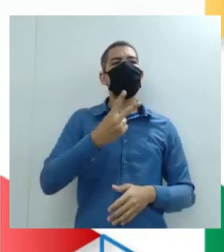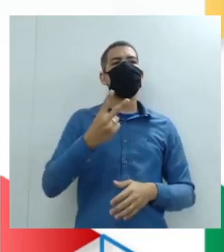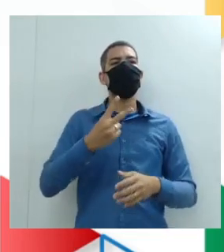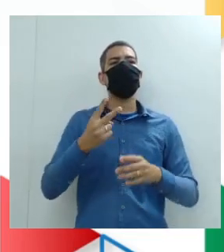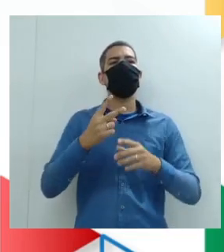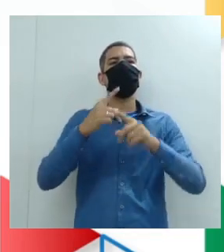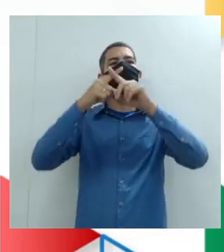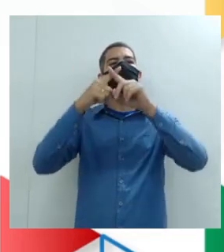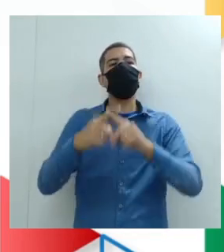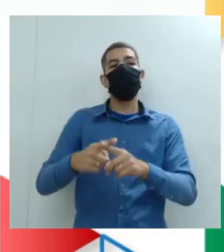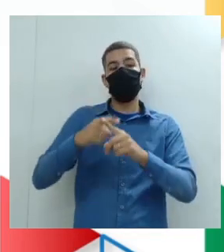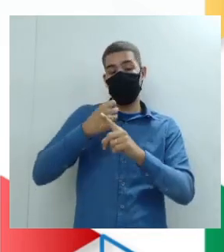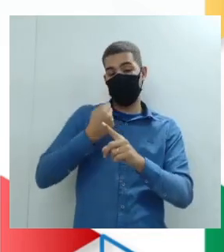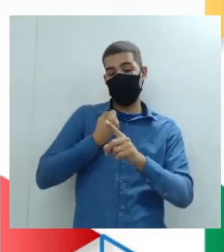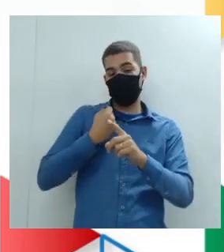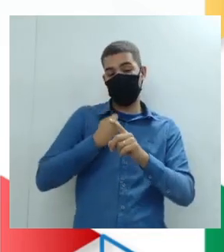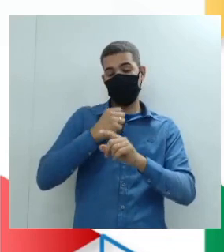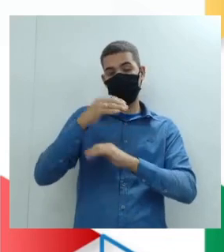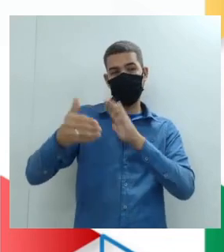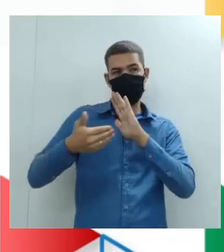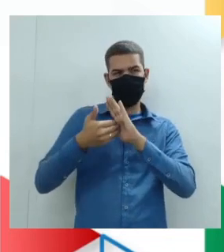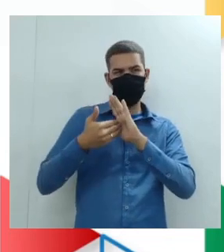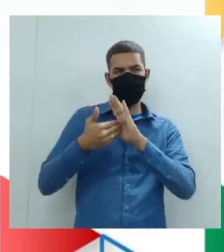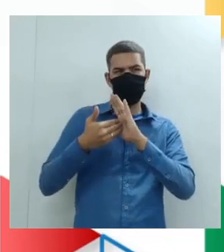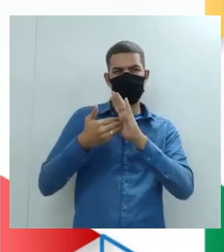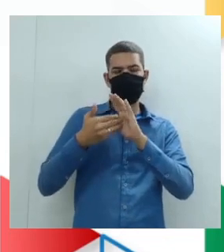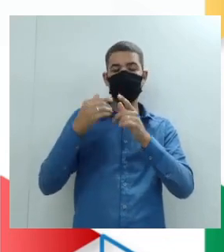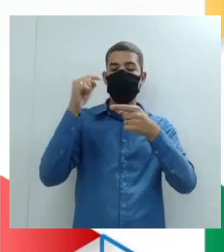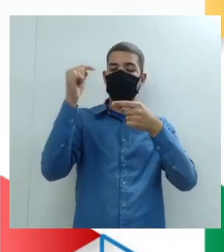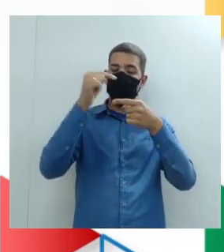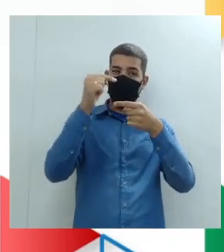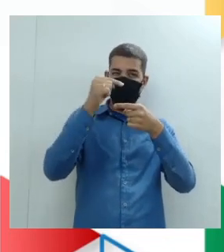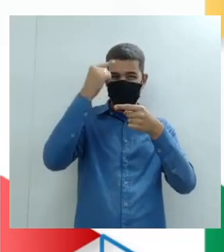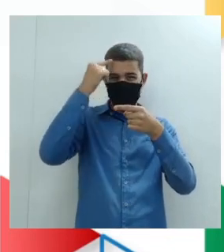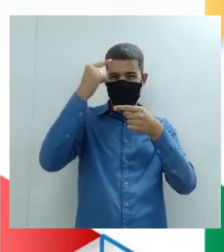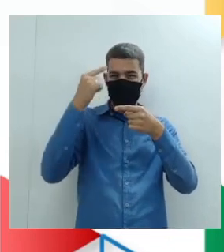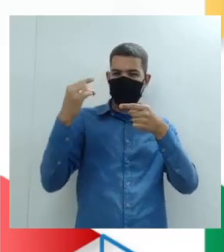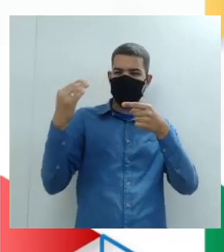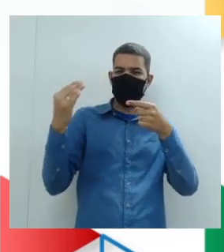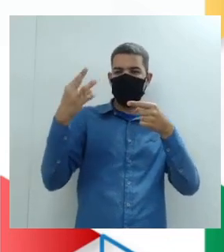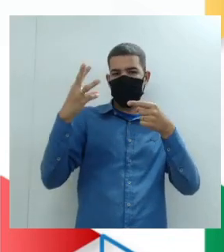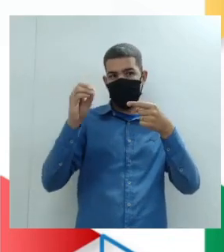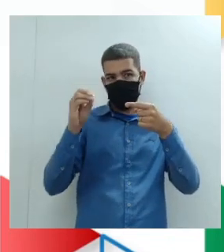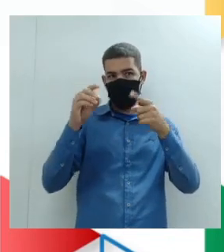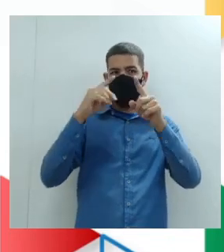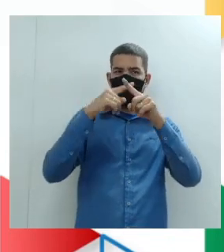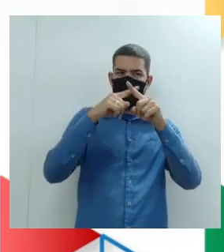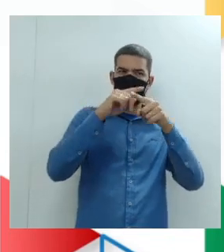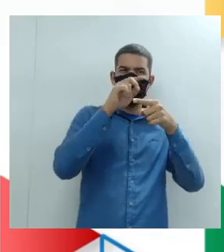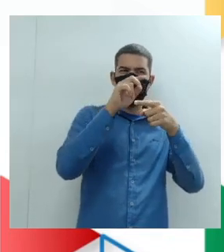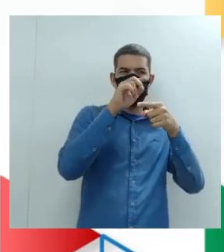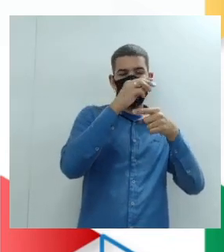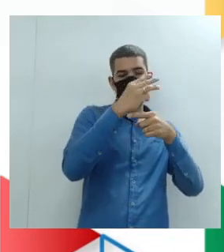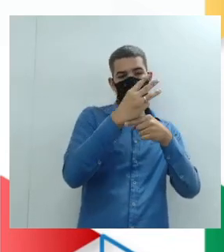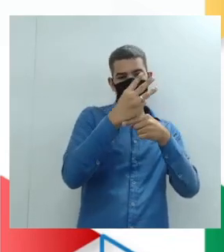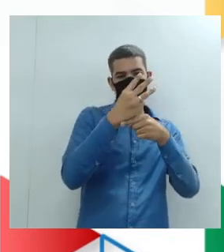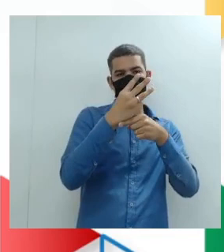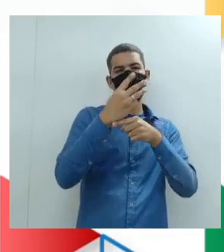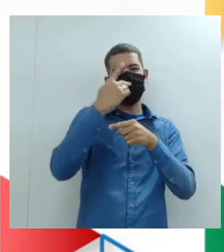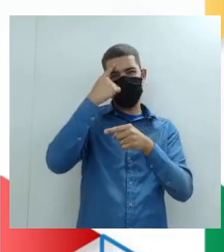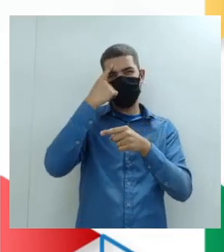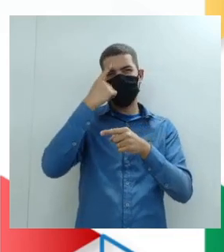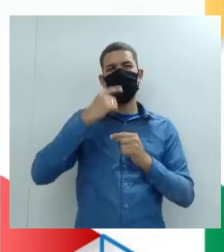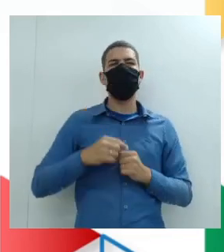o número inteiro pelo numerador. Lembra do que eu disse? Fechou? Tranquilo. Então tá aí. 30 vezes